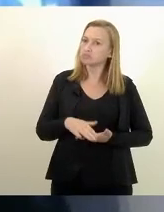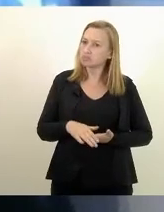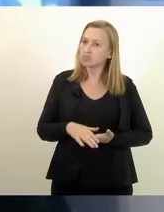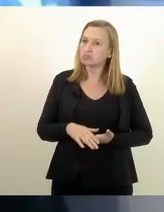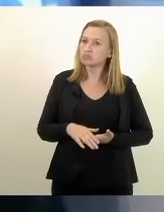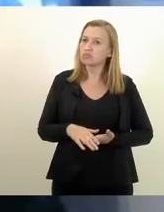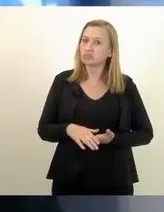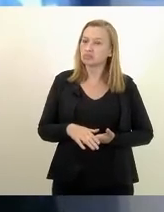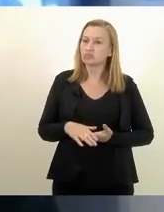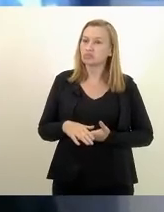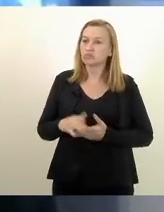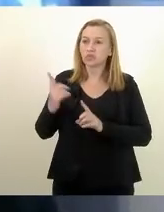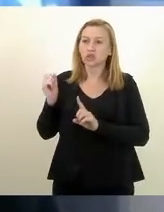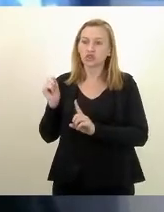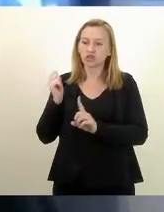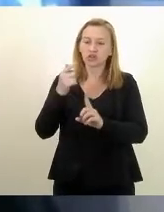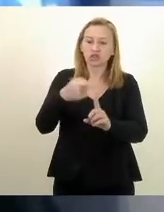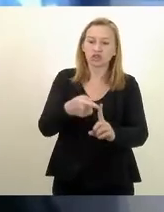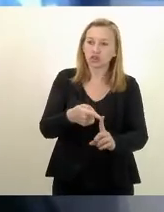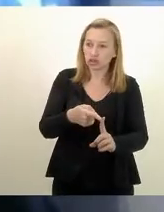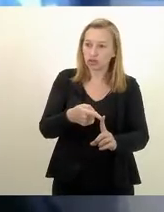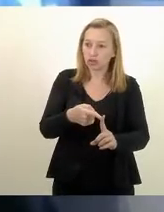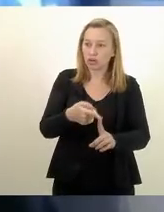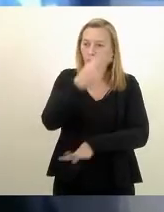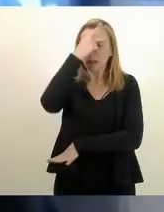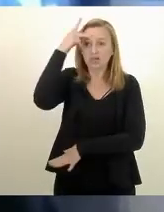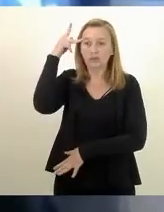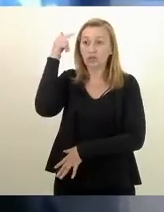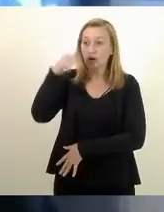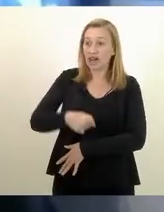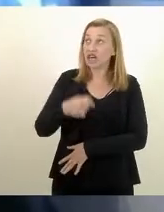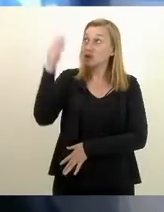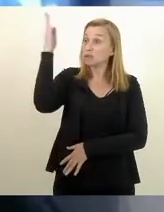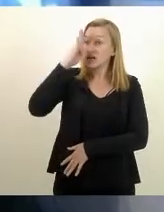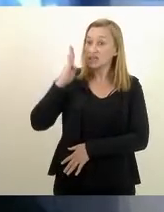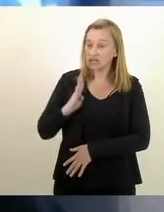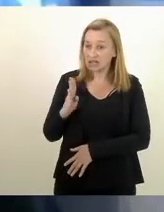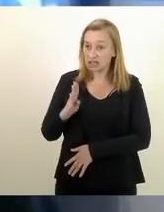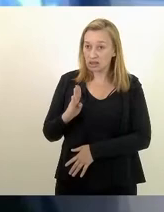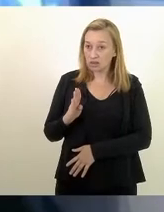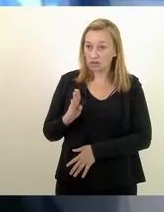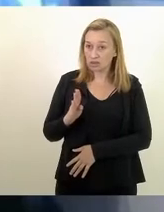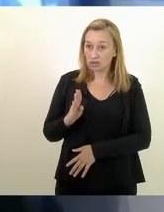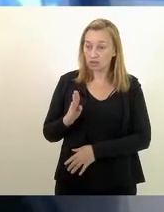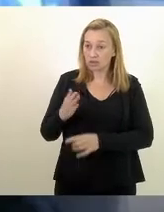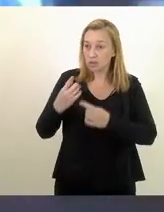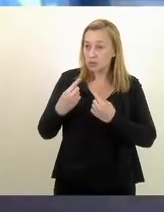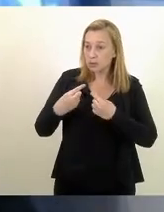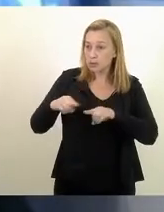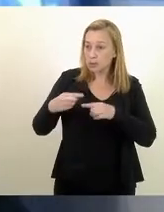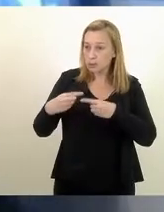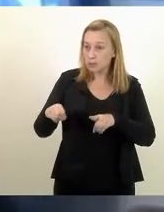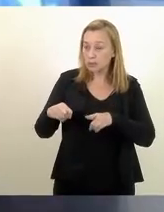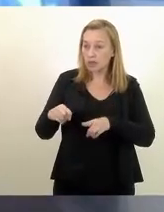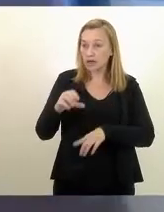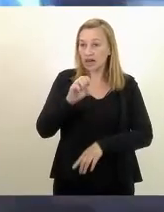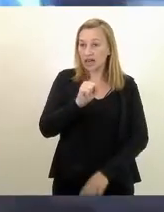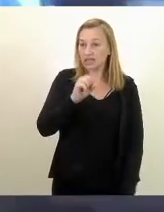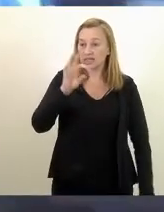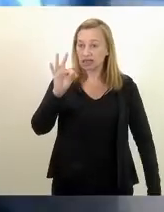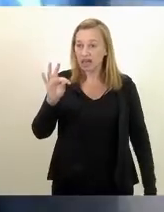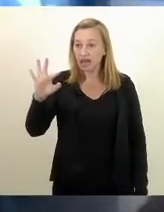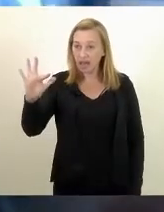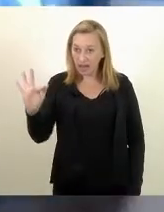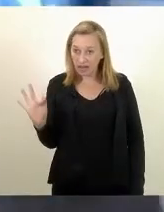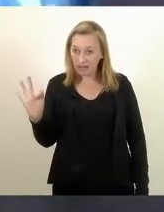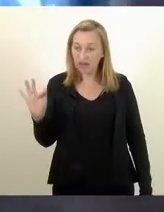destino para as pessoas que aqui no Brasil atacam tanto o STF a